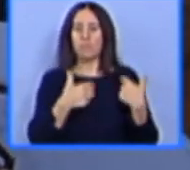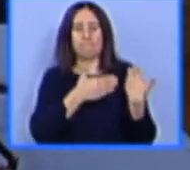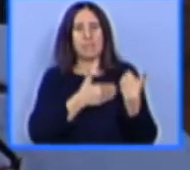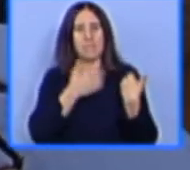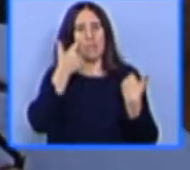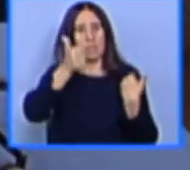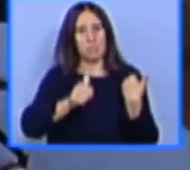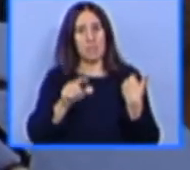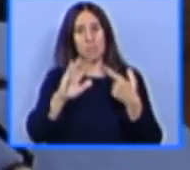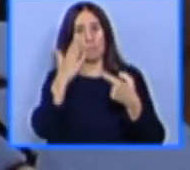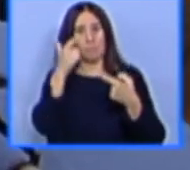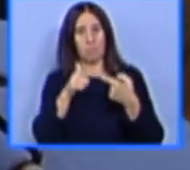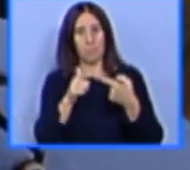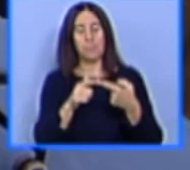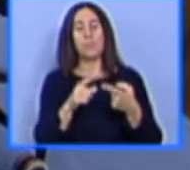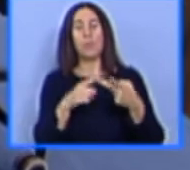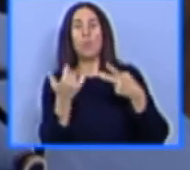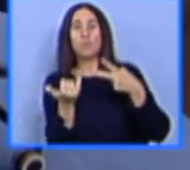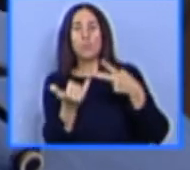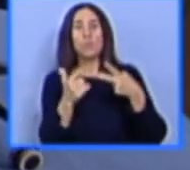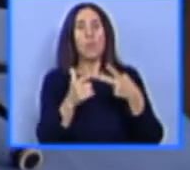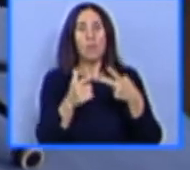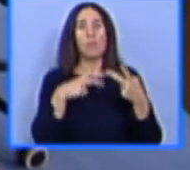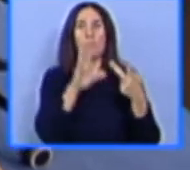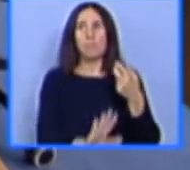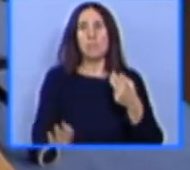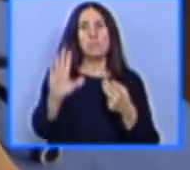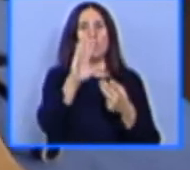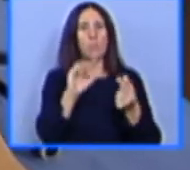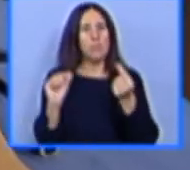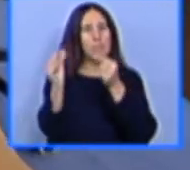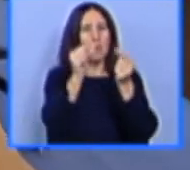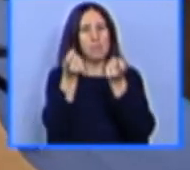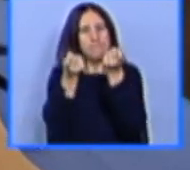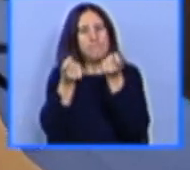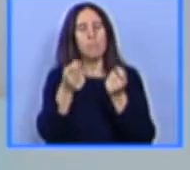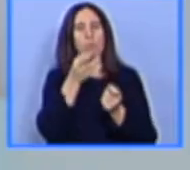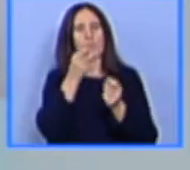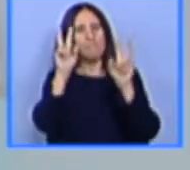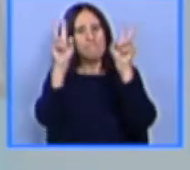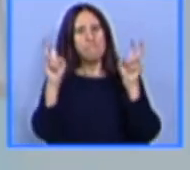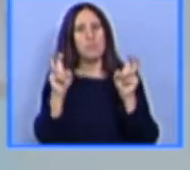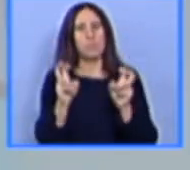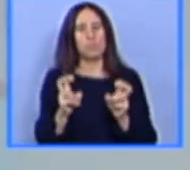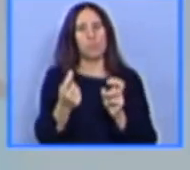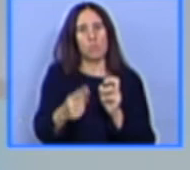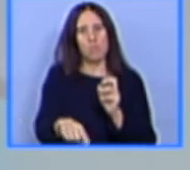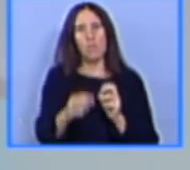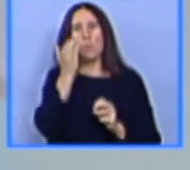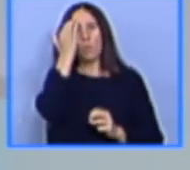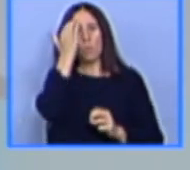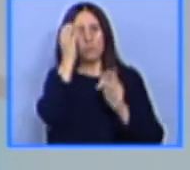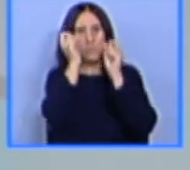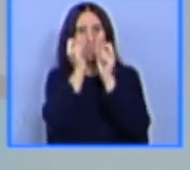examinar. Esse é o primeiro modo. O segundo modo é organizando pelo país inteiro debates onde se possa falar sobre este assunto, alertar as